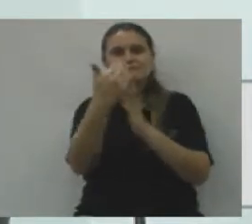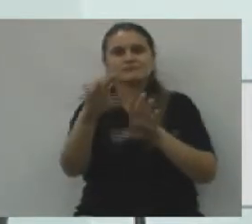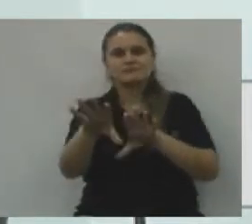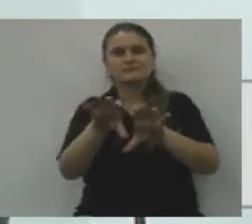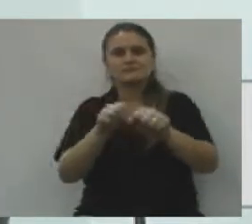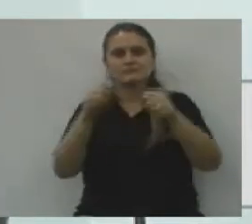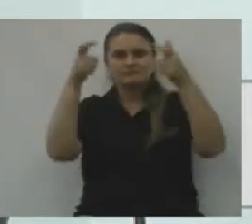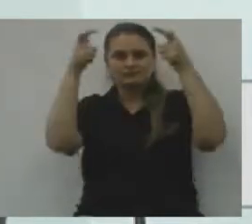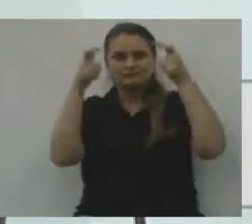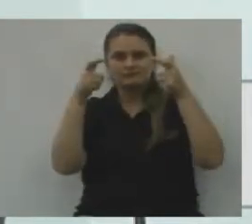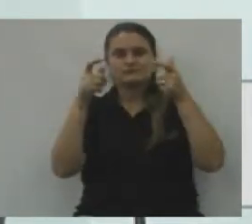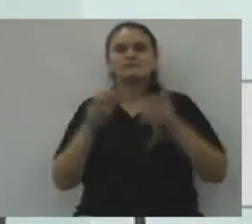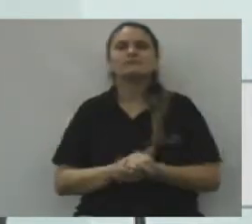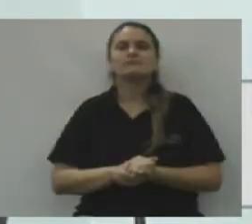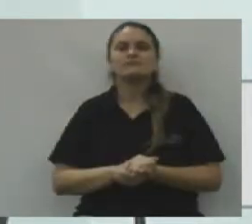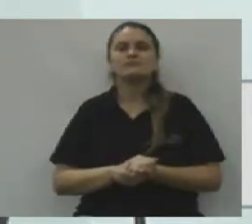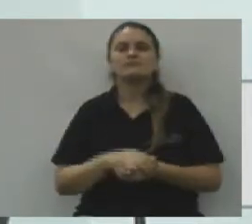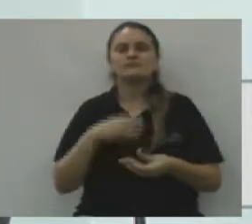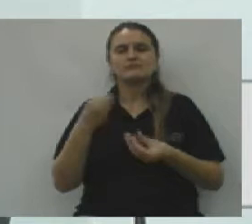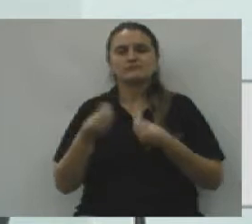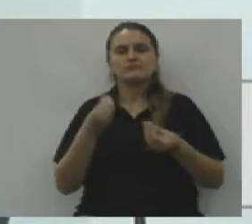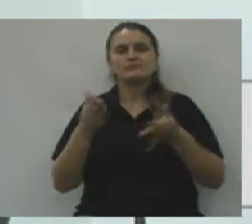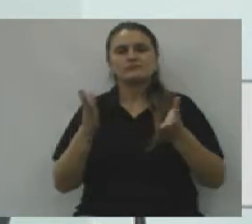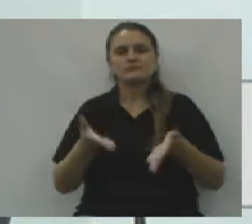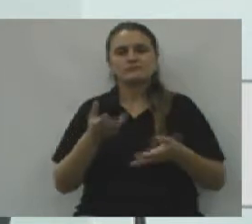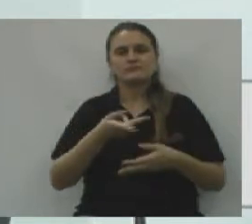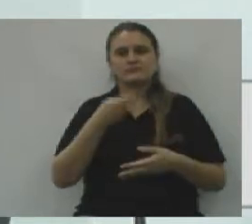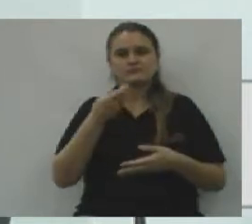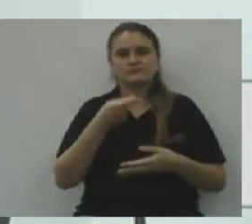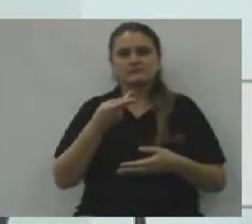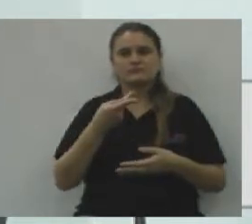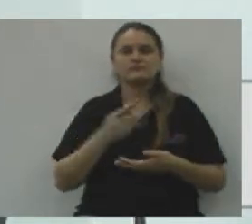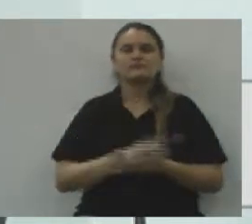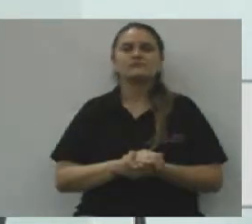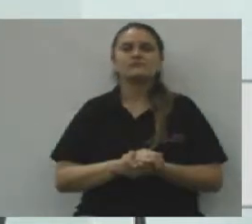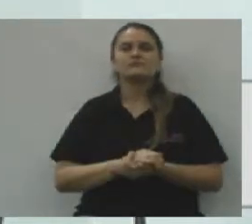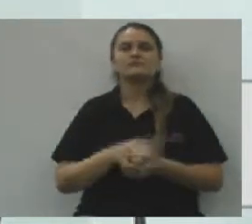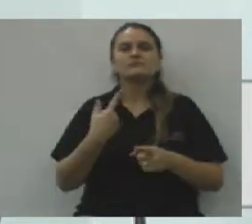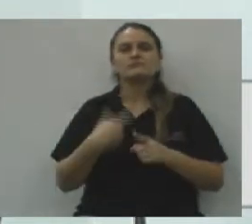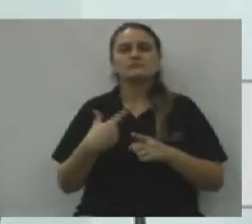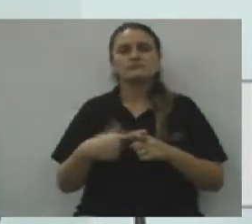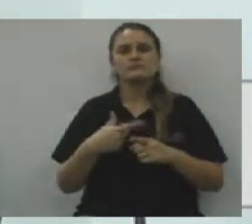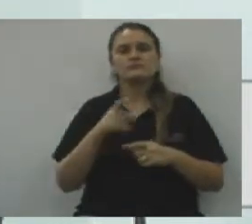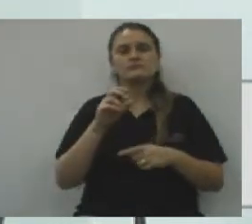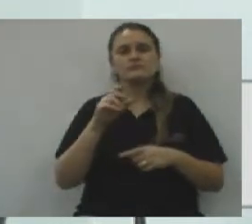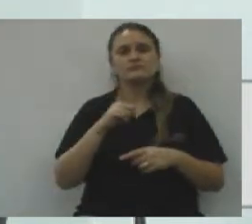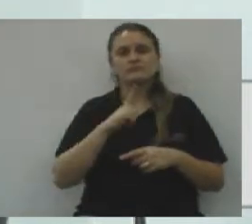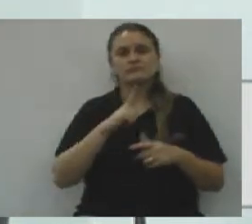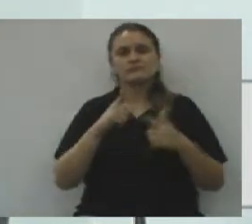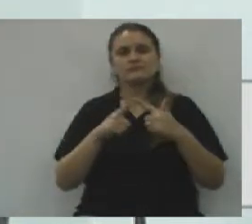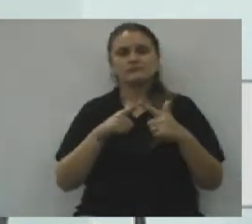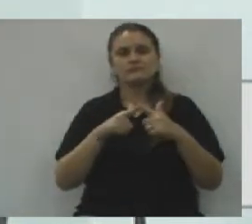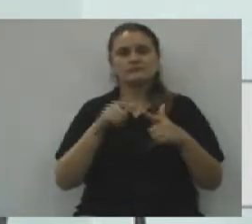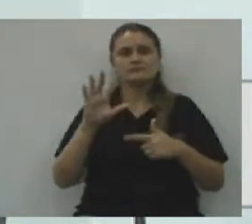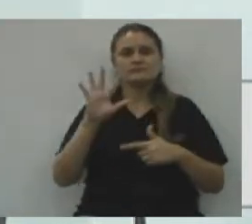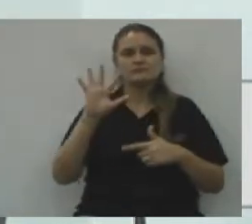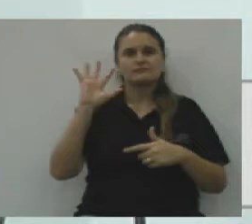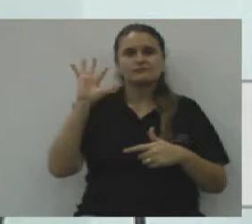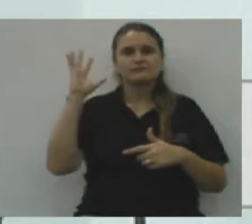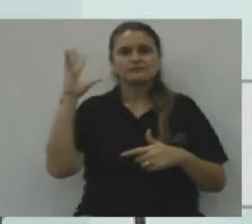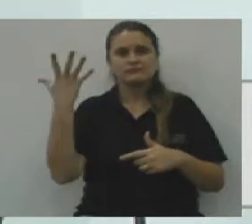galgar, aí, como também muito bem destacado ao meu antecessor, especialmente em situações que possibilitem